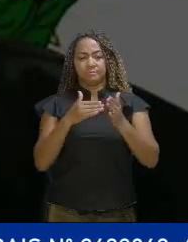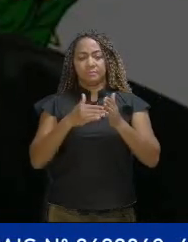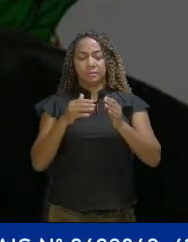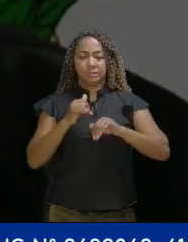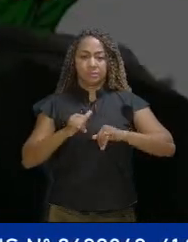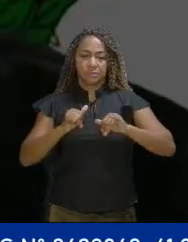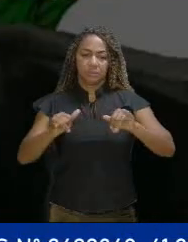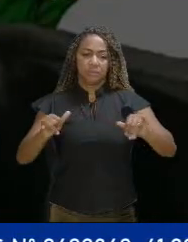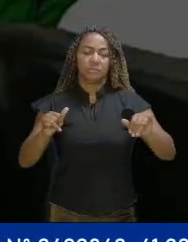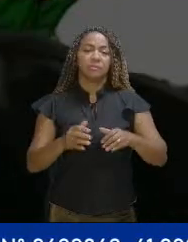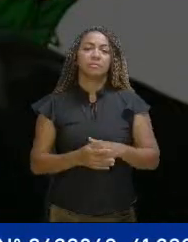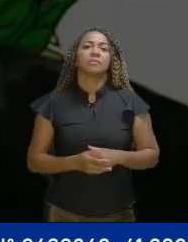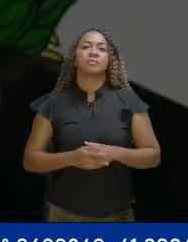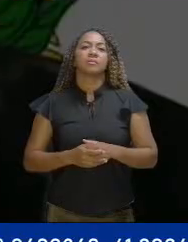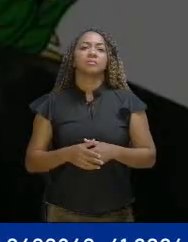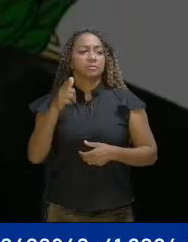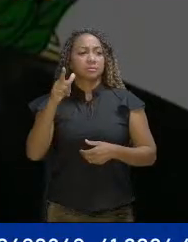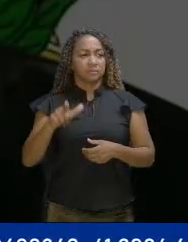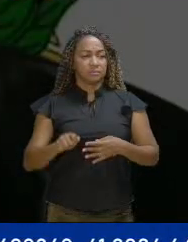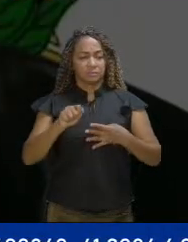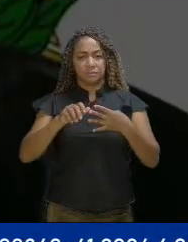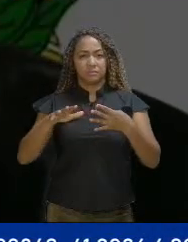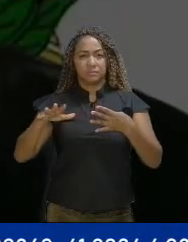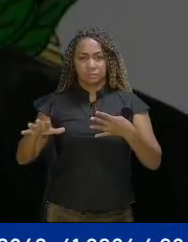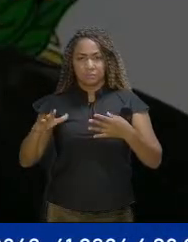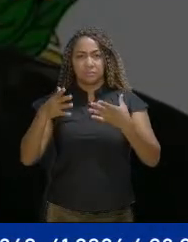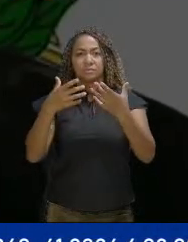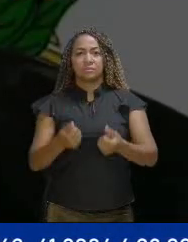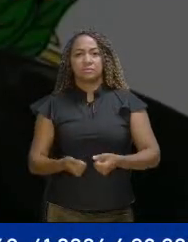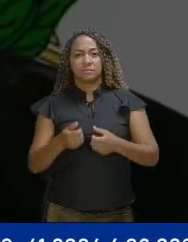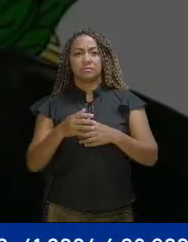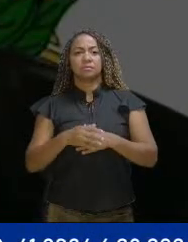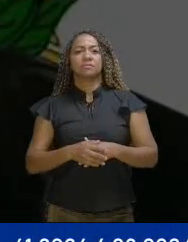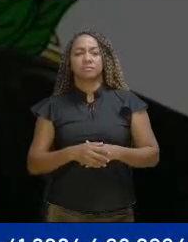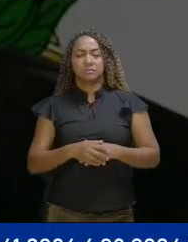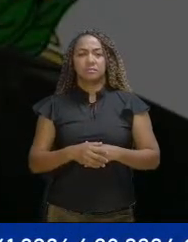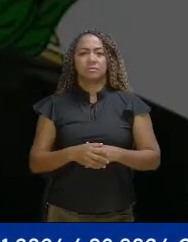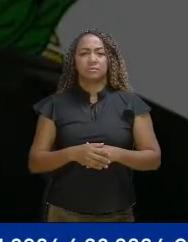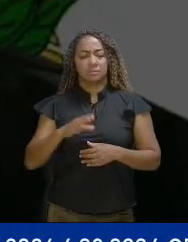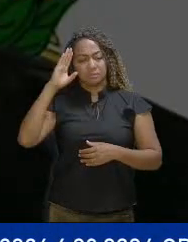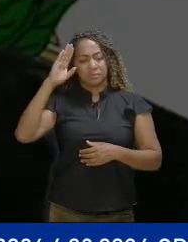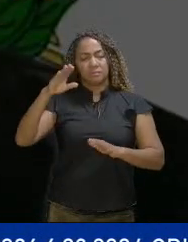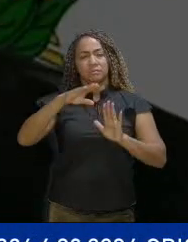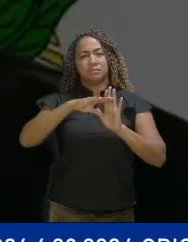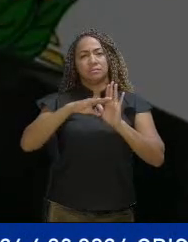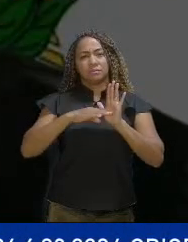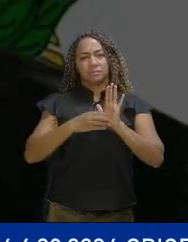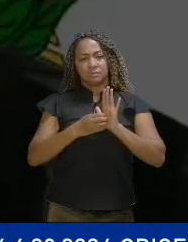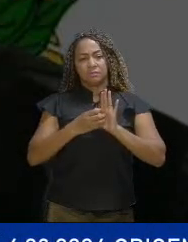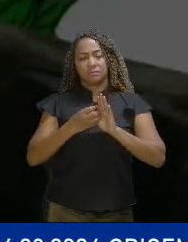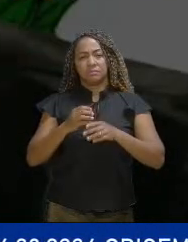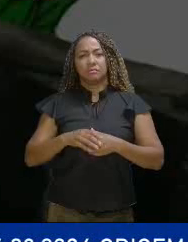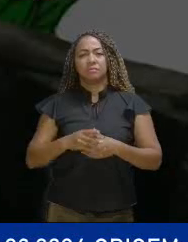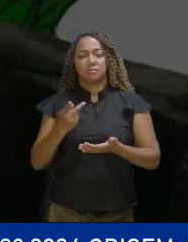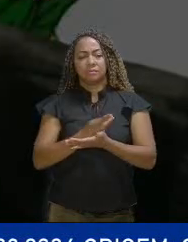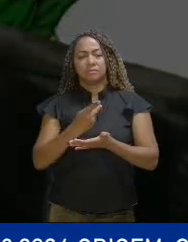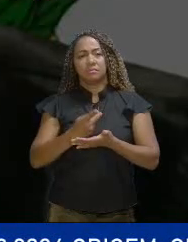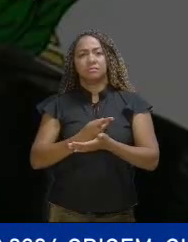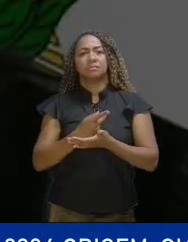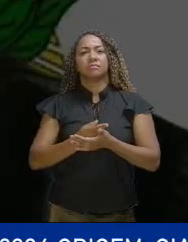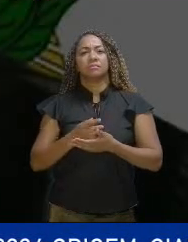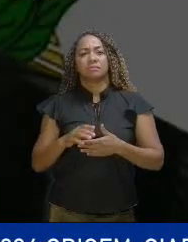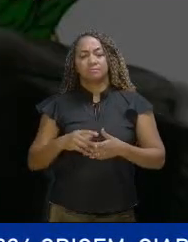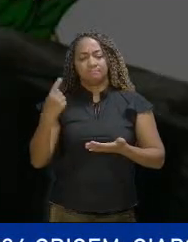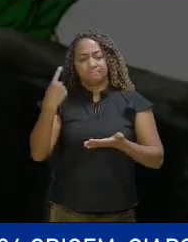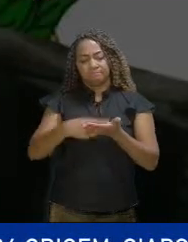campanha. E, repito, a jurisprudência TSE admite a aplicação do princípio da proporcionalidade apenas quando a irregularidade não